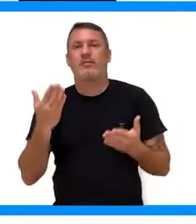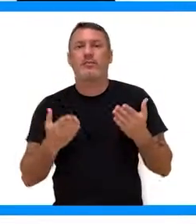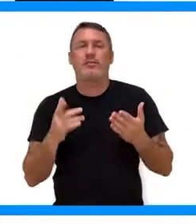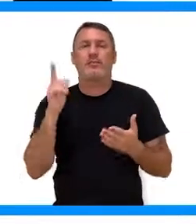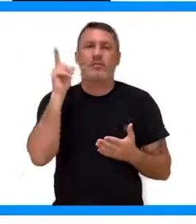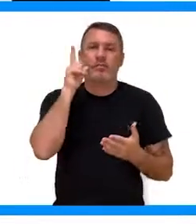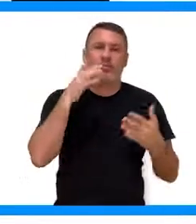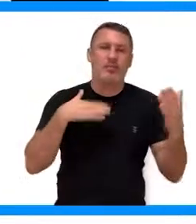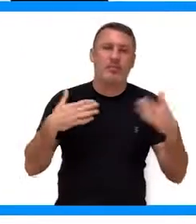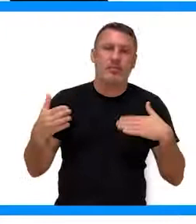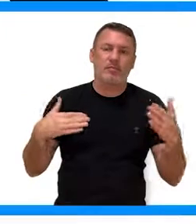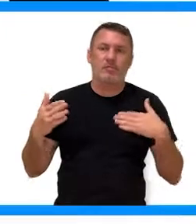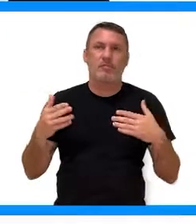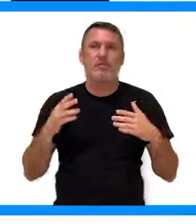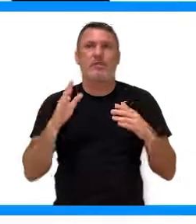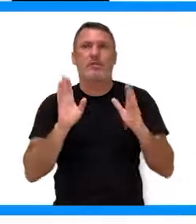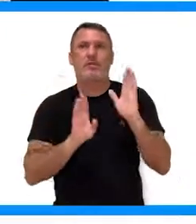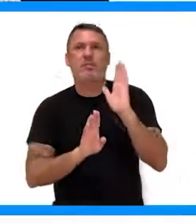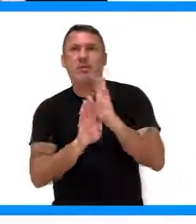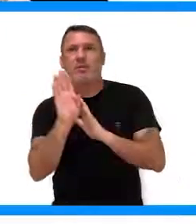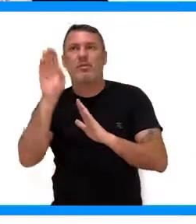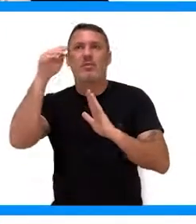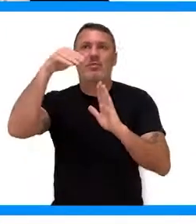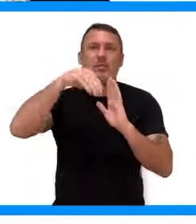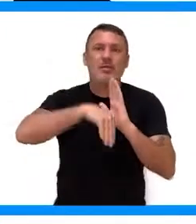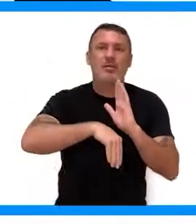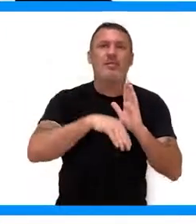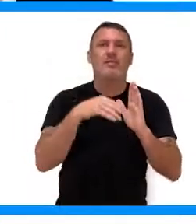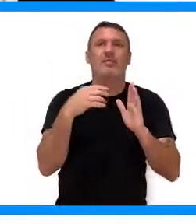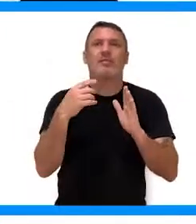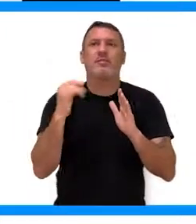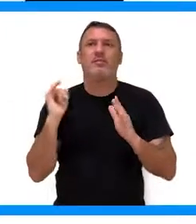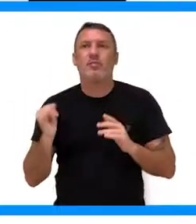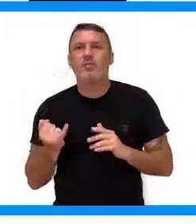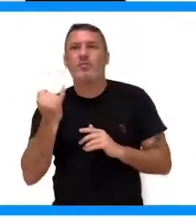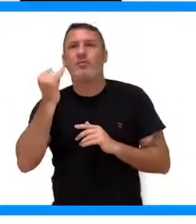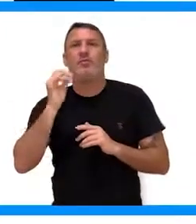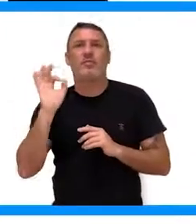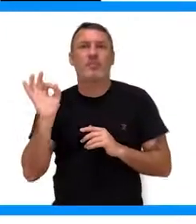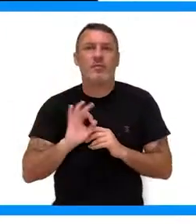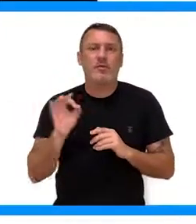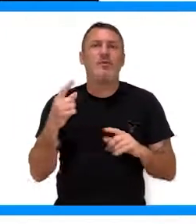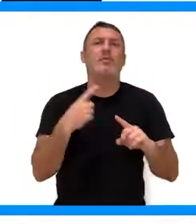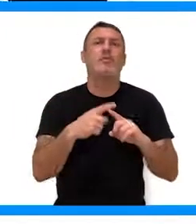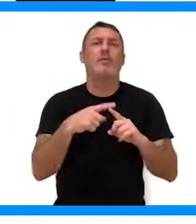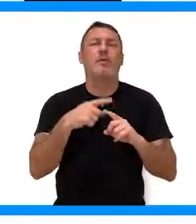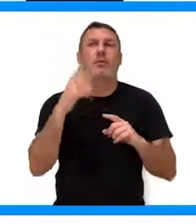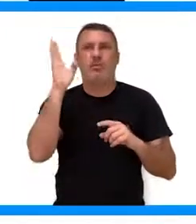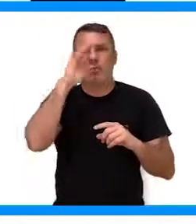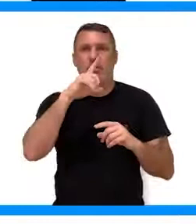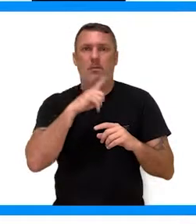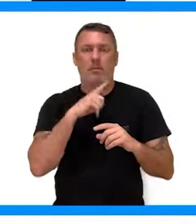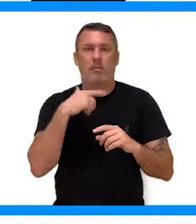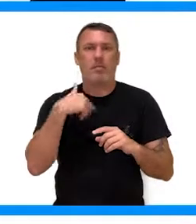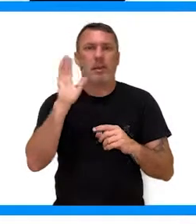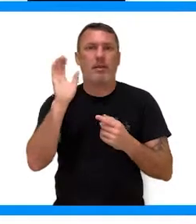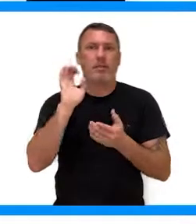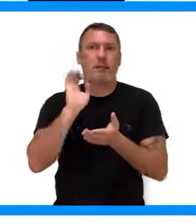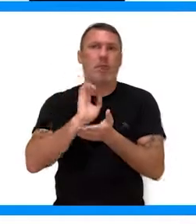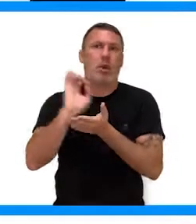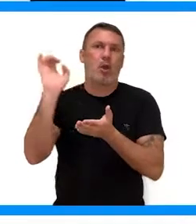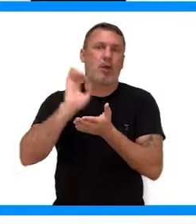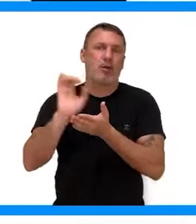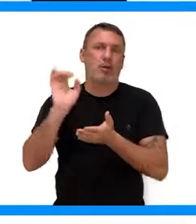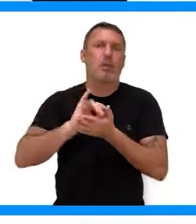nossa balança comercial em estado superávit. Ou seja, nós estamos exportando mais do